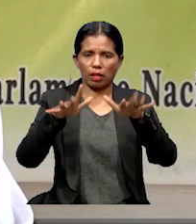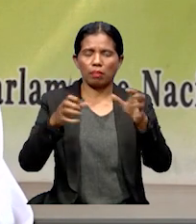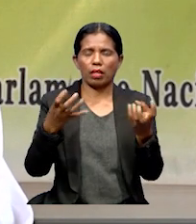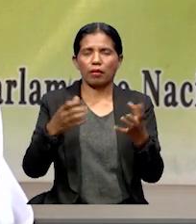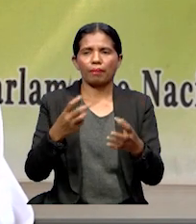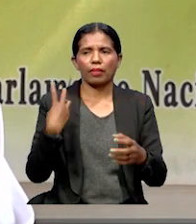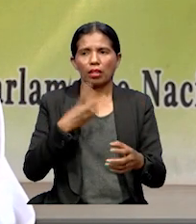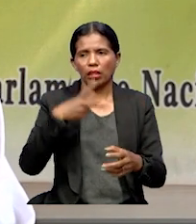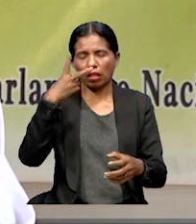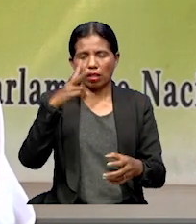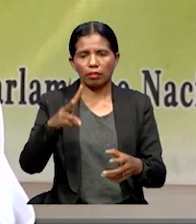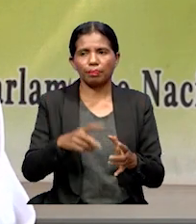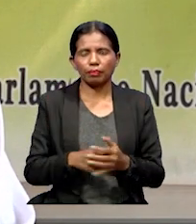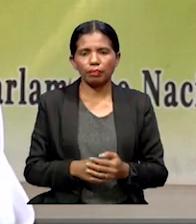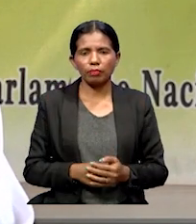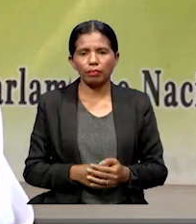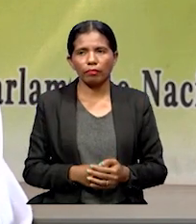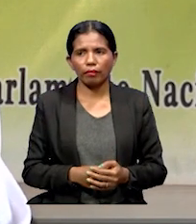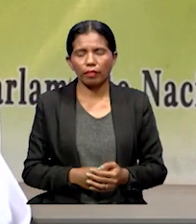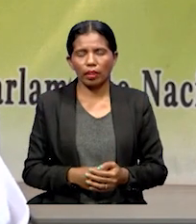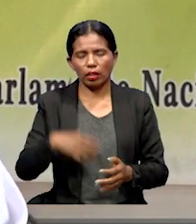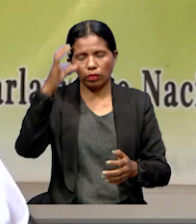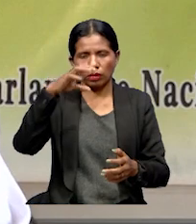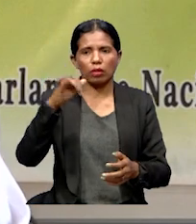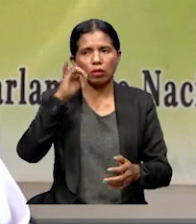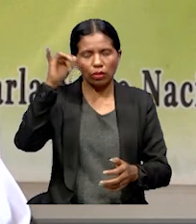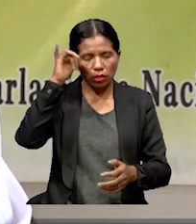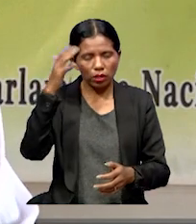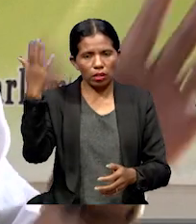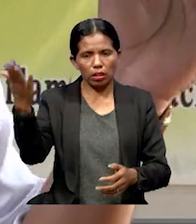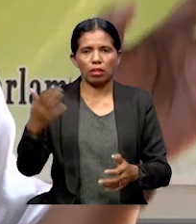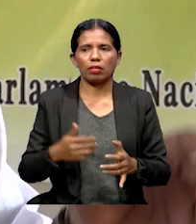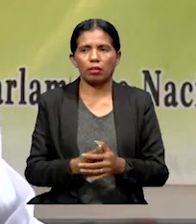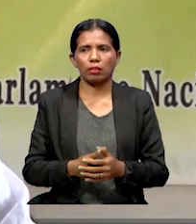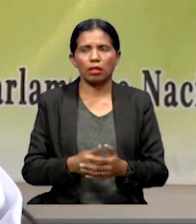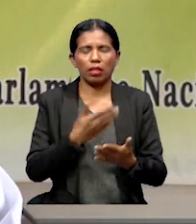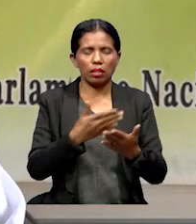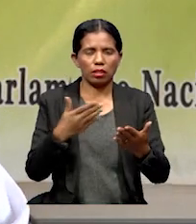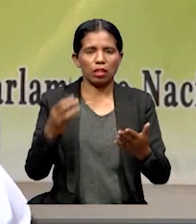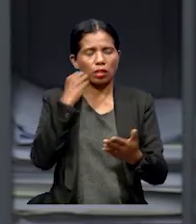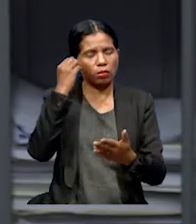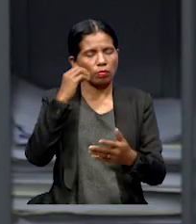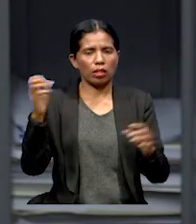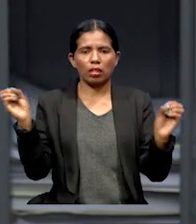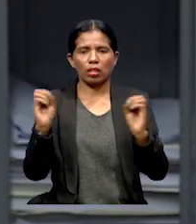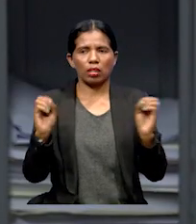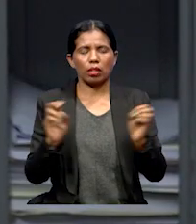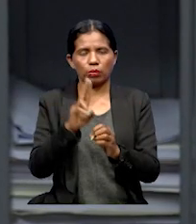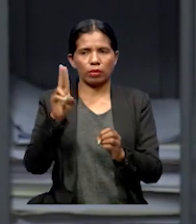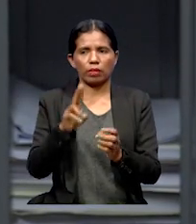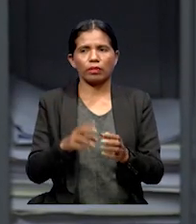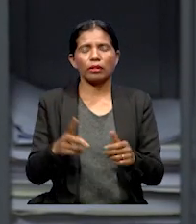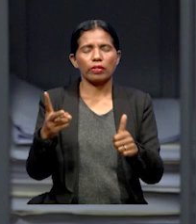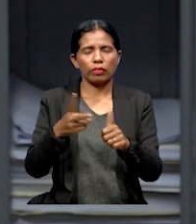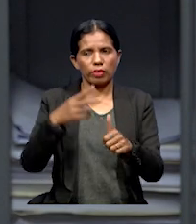ulu kita rita ne mambo trasik bayan ne ba, quando o dano por seguir no sire hina vai ser sa sangue o malar la aproveita outro queres no nemos vice